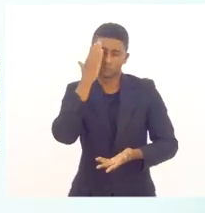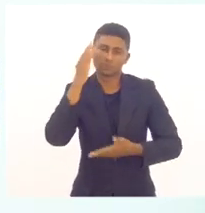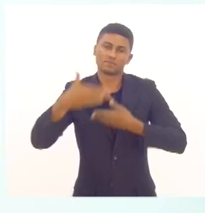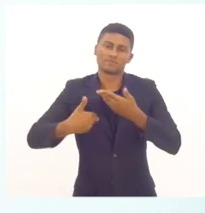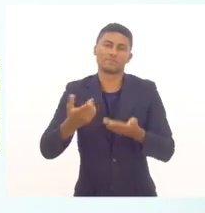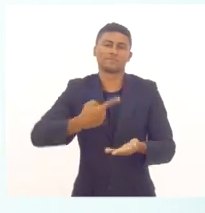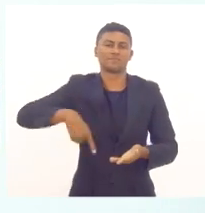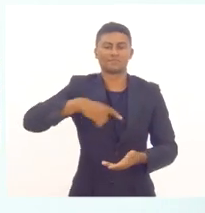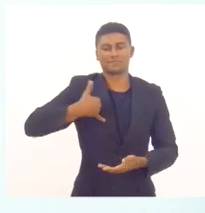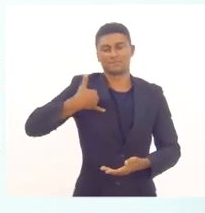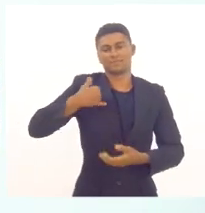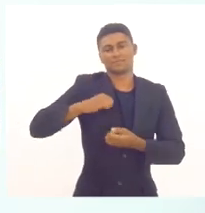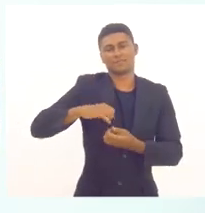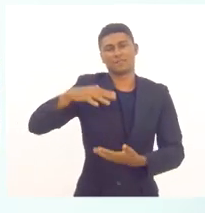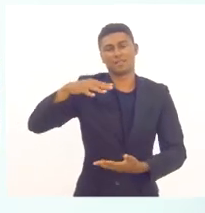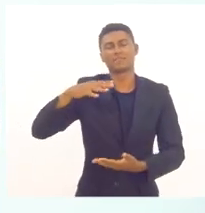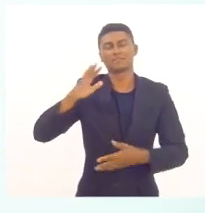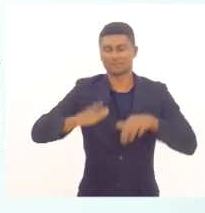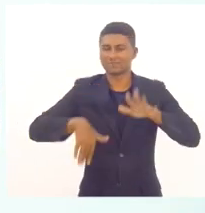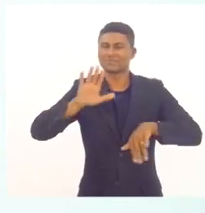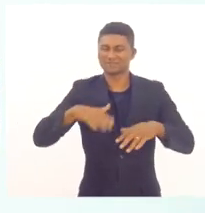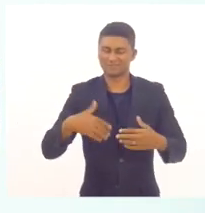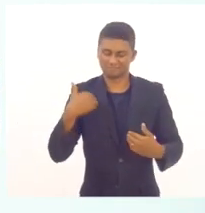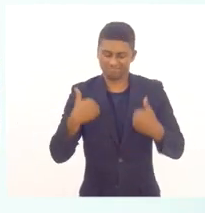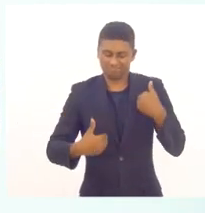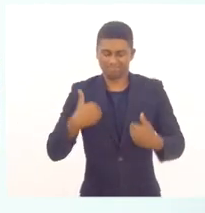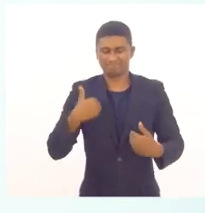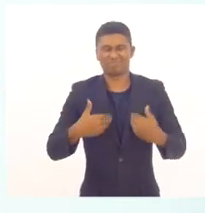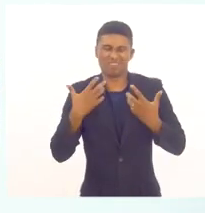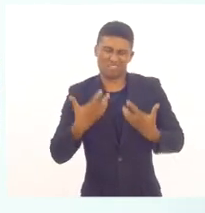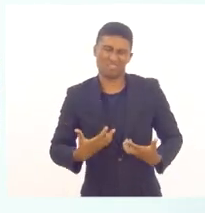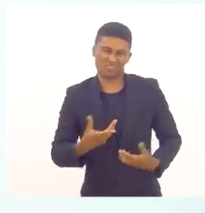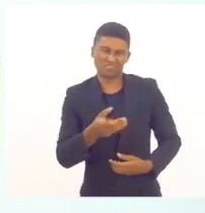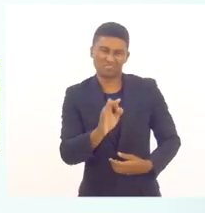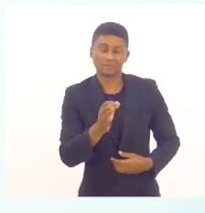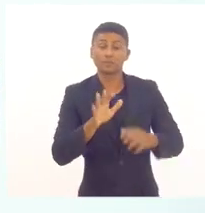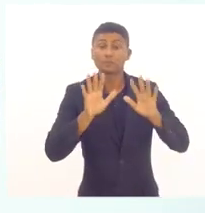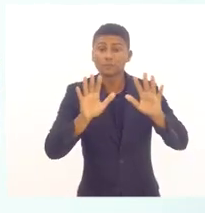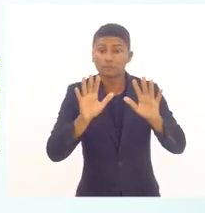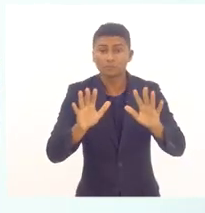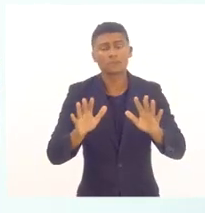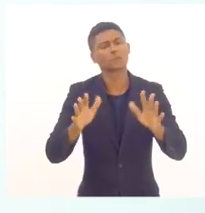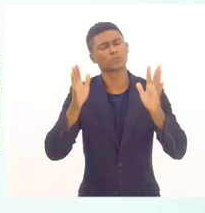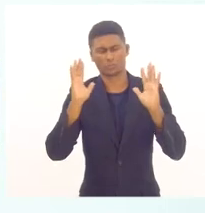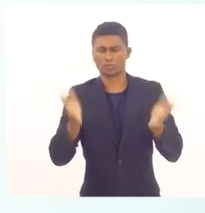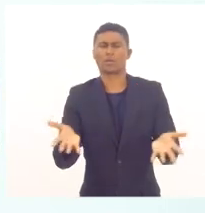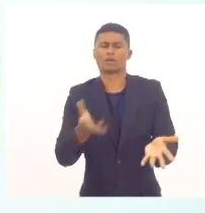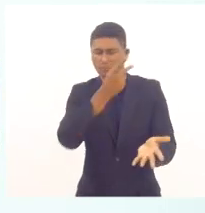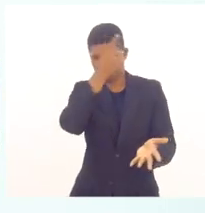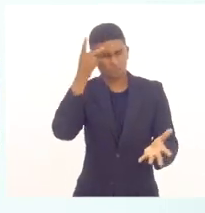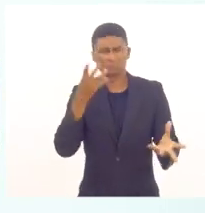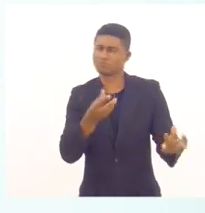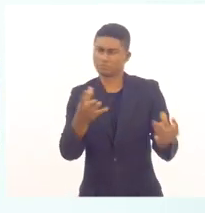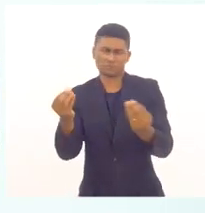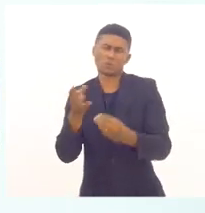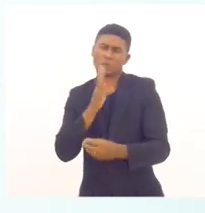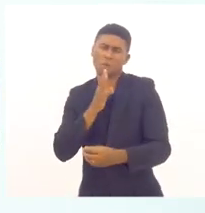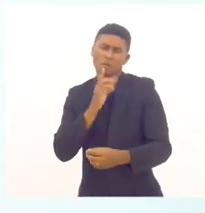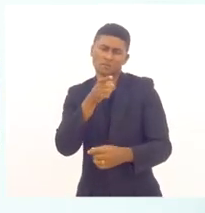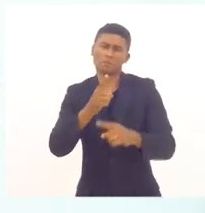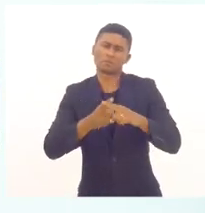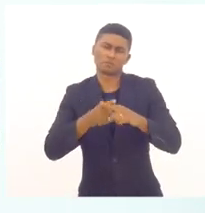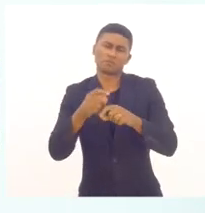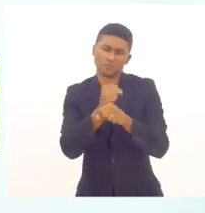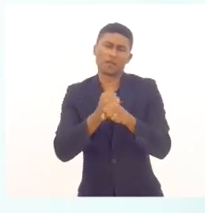envelhece, e fisicamente a gente fica um pouquinho mais limitado. Mas aí muita gente já viu você nas rodas treinando e jogando, né?